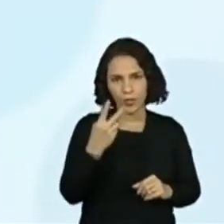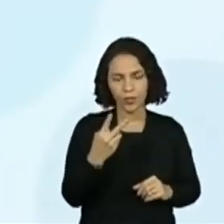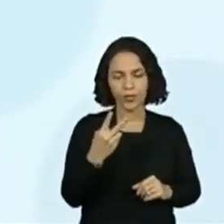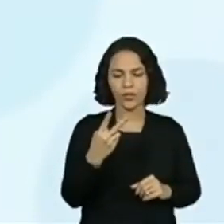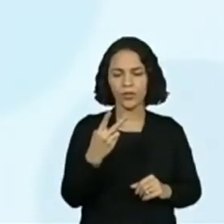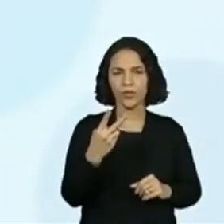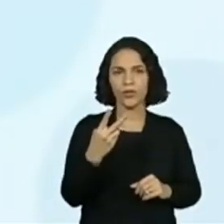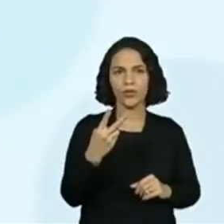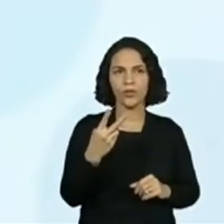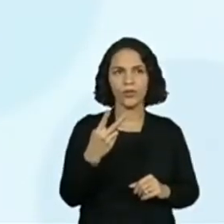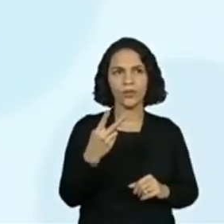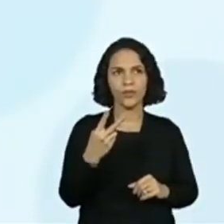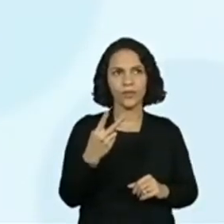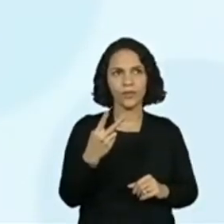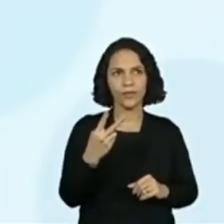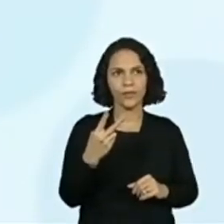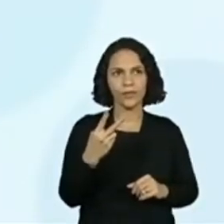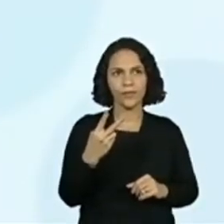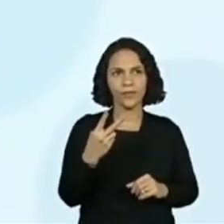2.